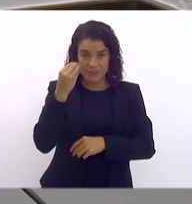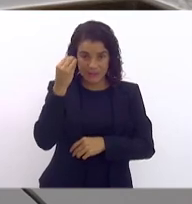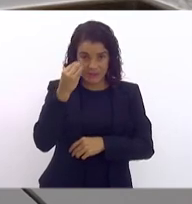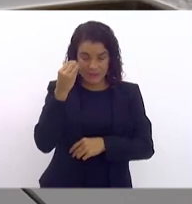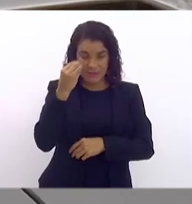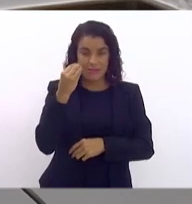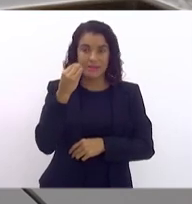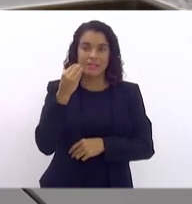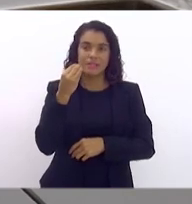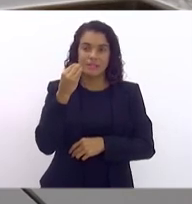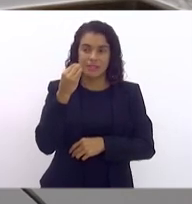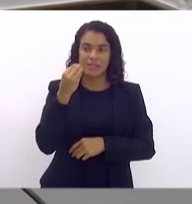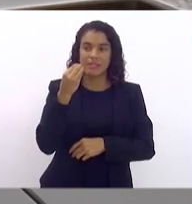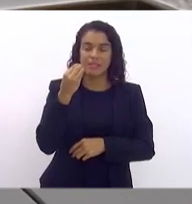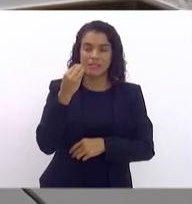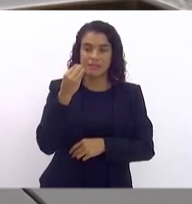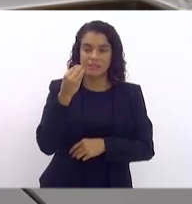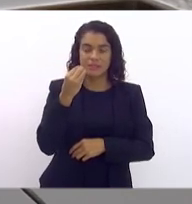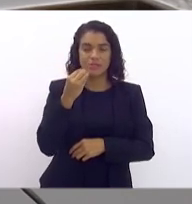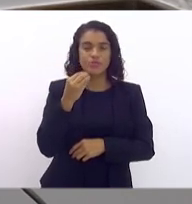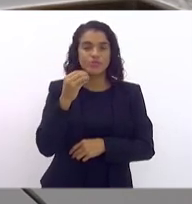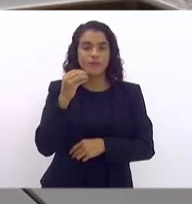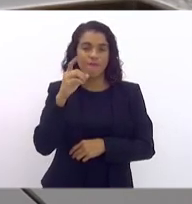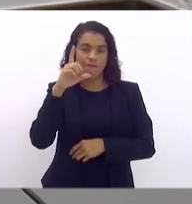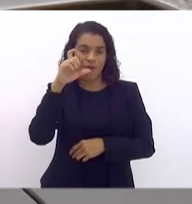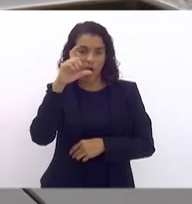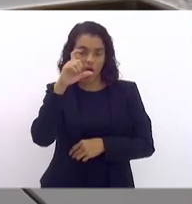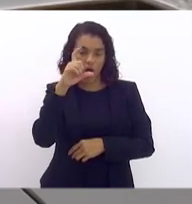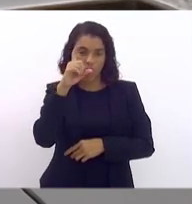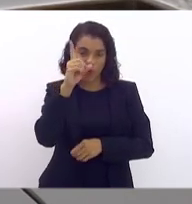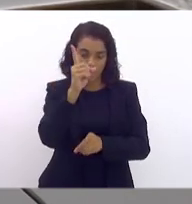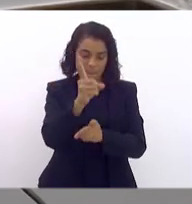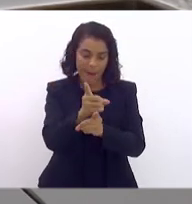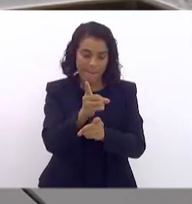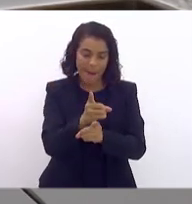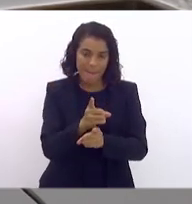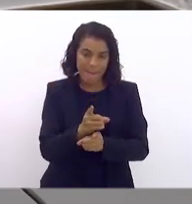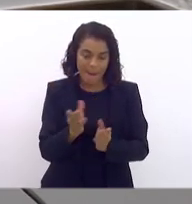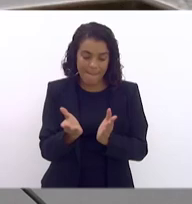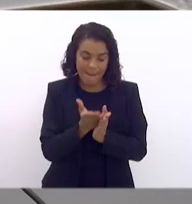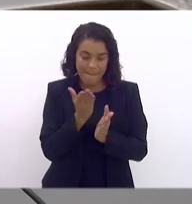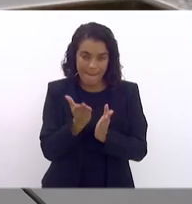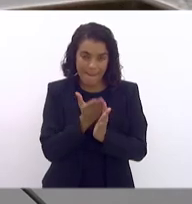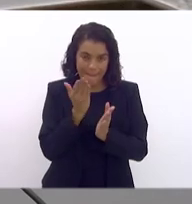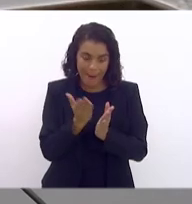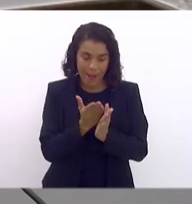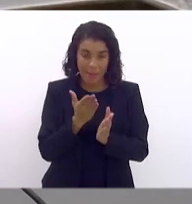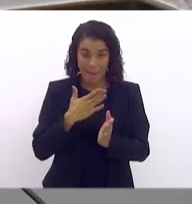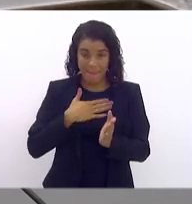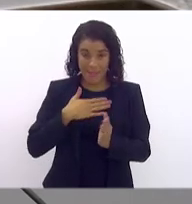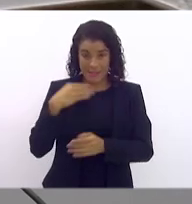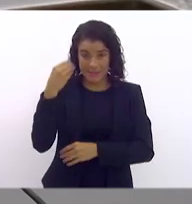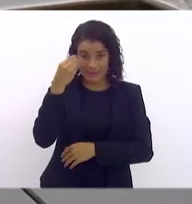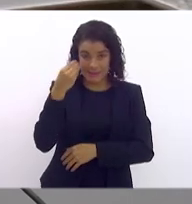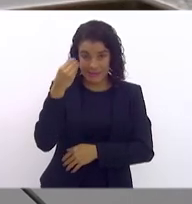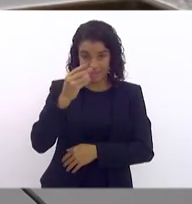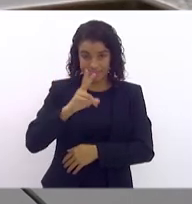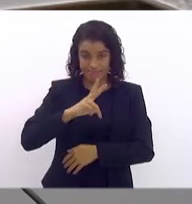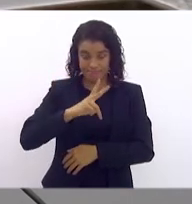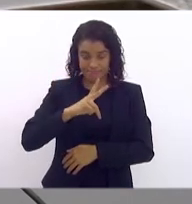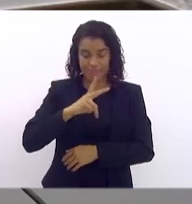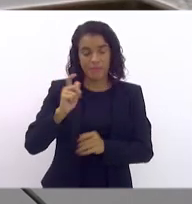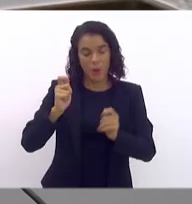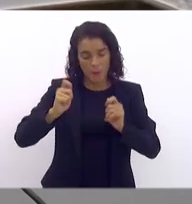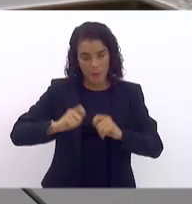realização de seja ele reconhecimentos pessoais ou fotográficos a minha experiência pessoal posso